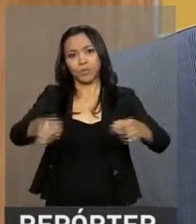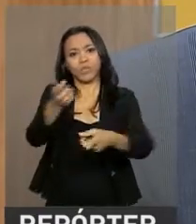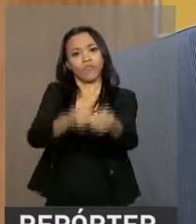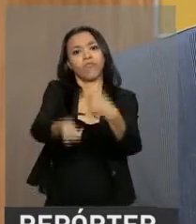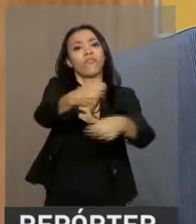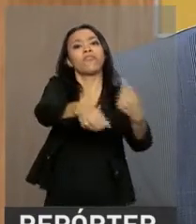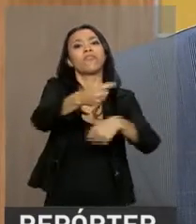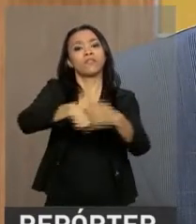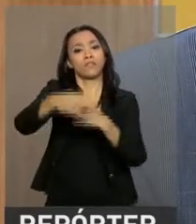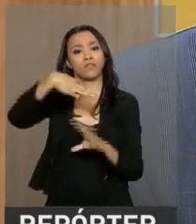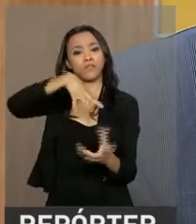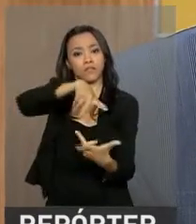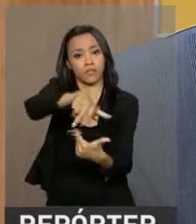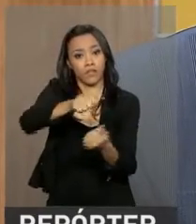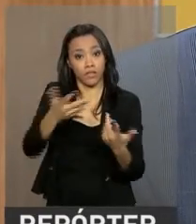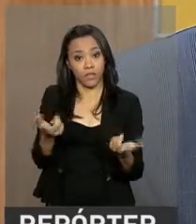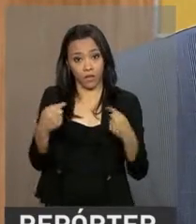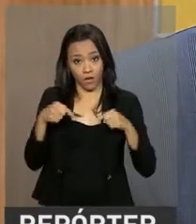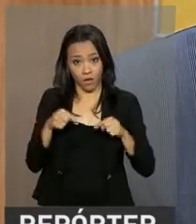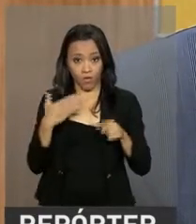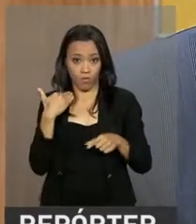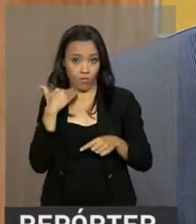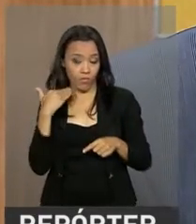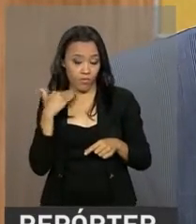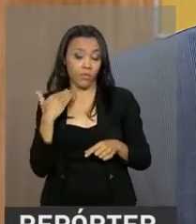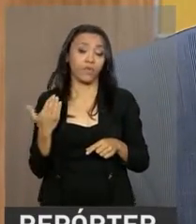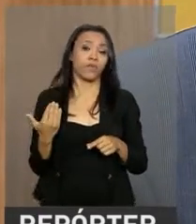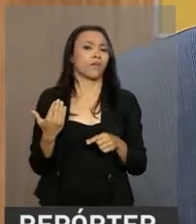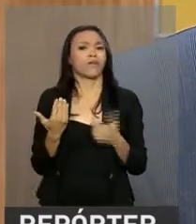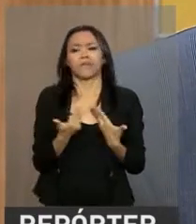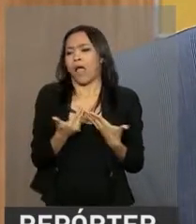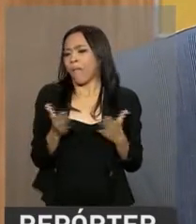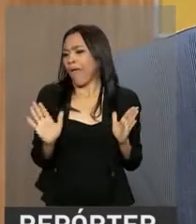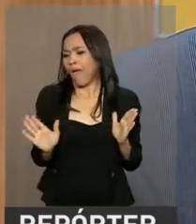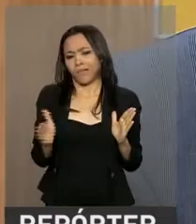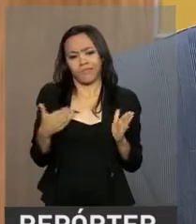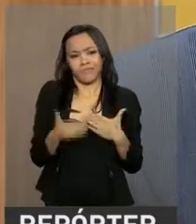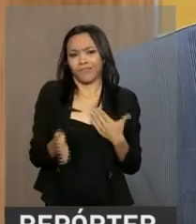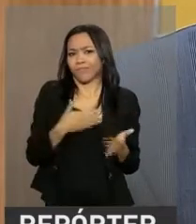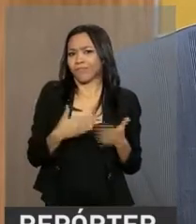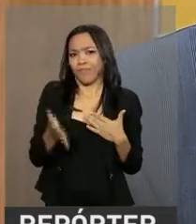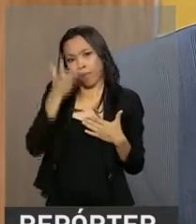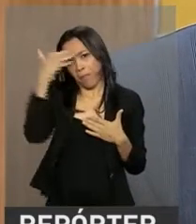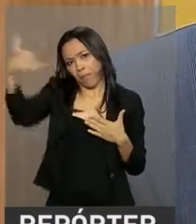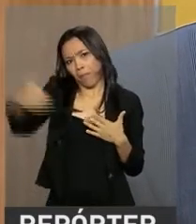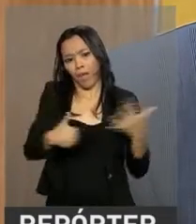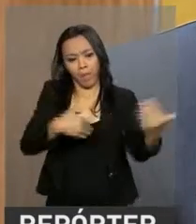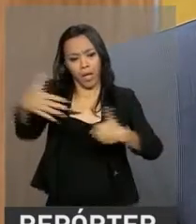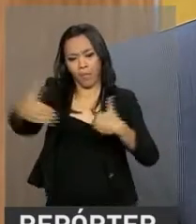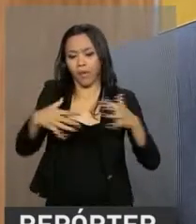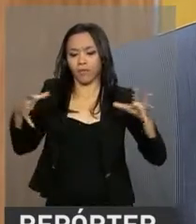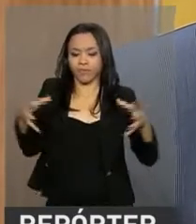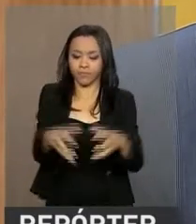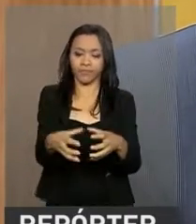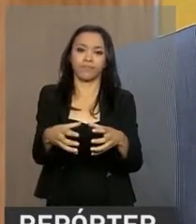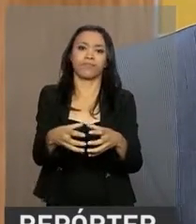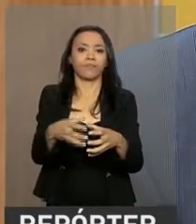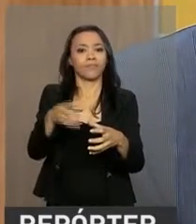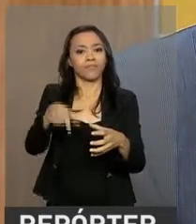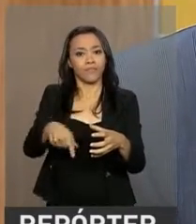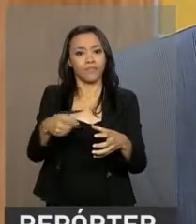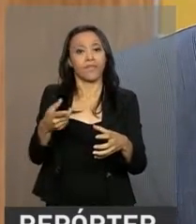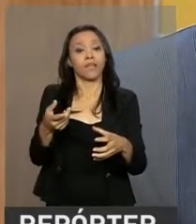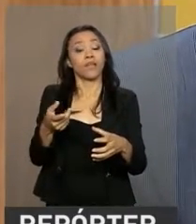próprio estatuto prevê que está aberto para todos os países membros da onu é e quando isso